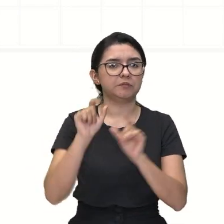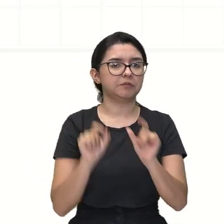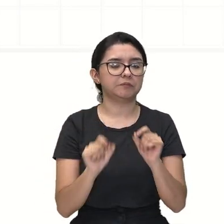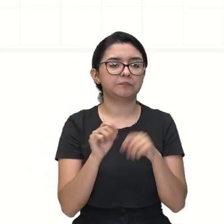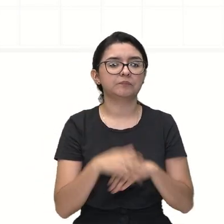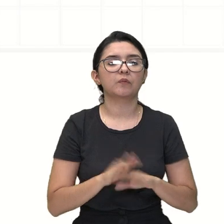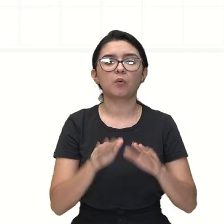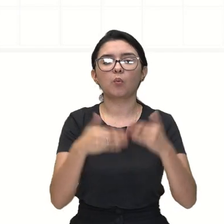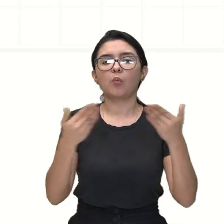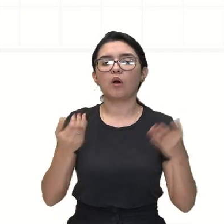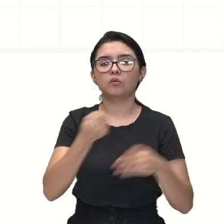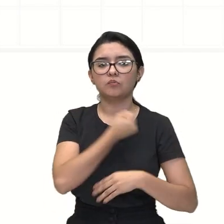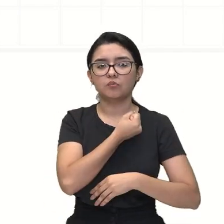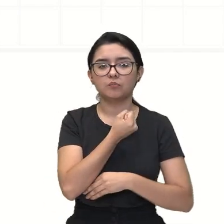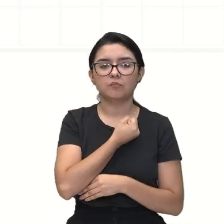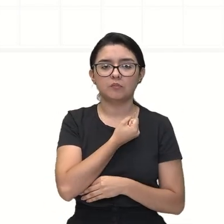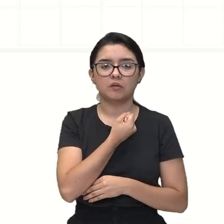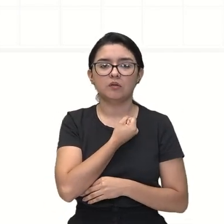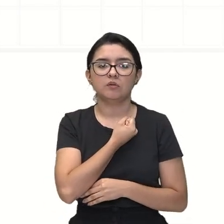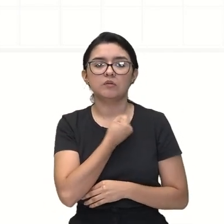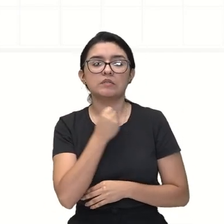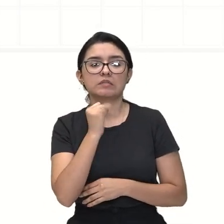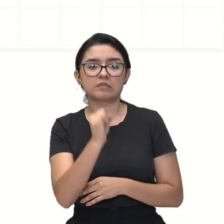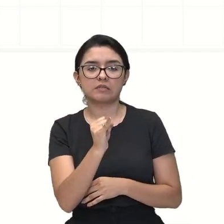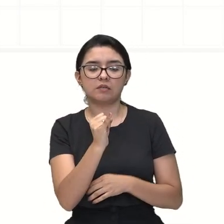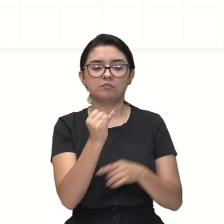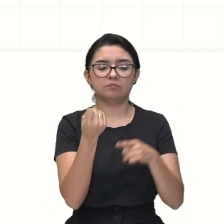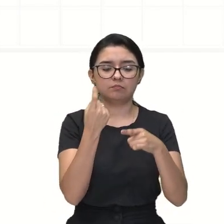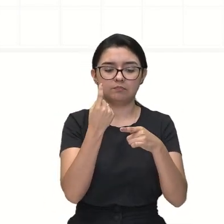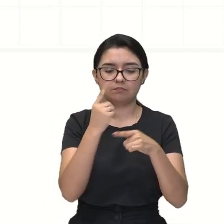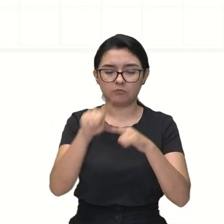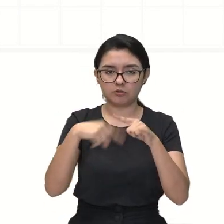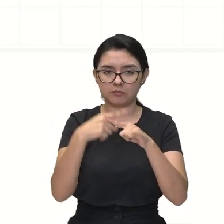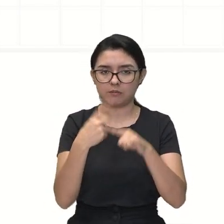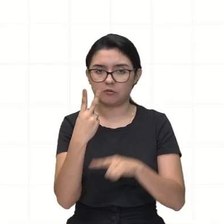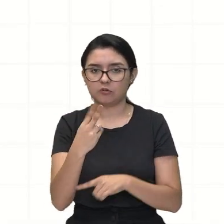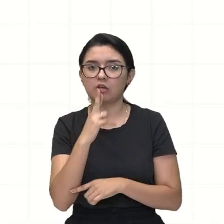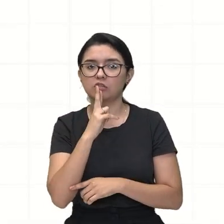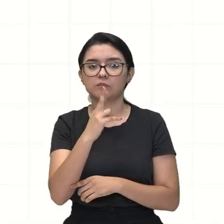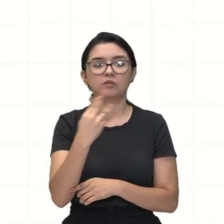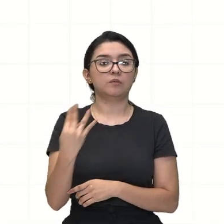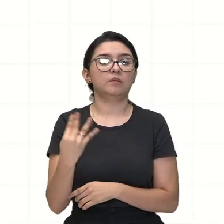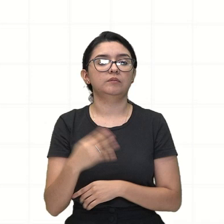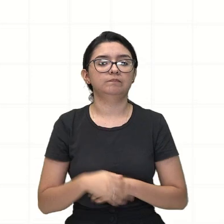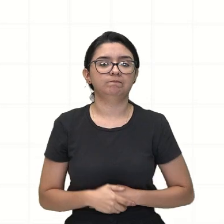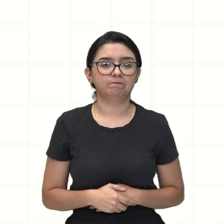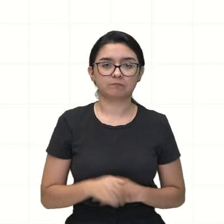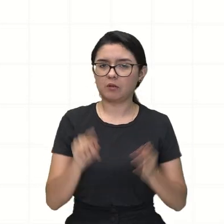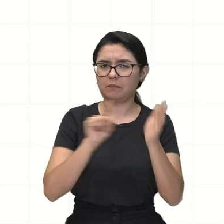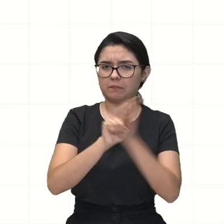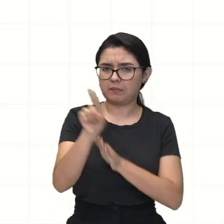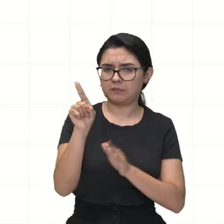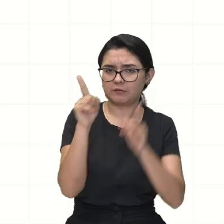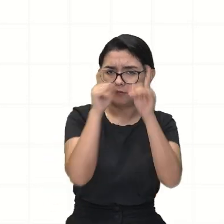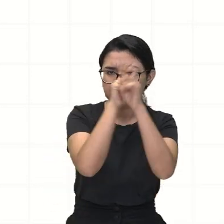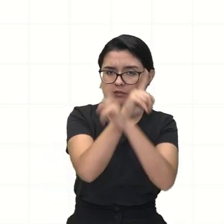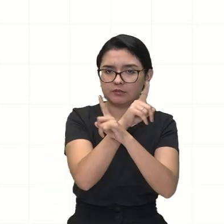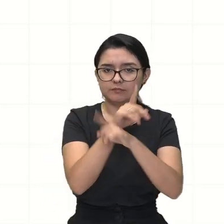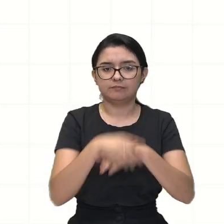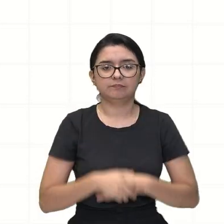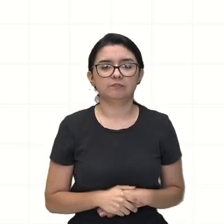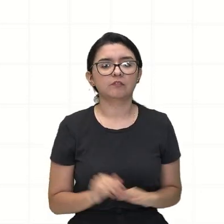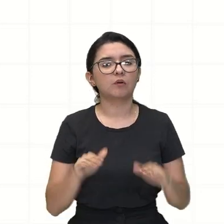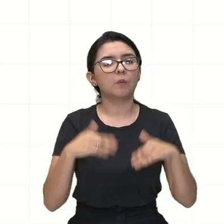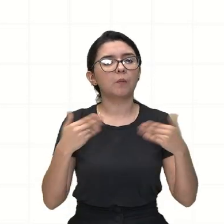que número multiplicado por 2 é igual a 4? Isso é uma pergunta muito difícil, né? Que